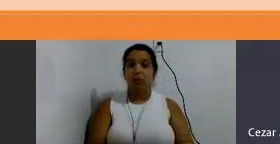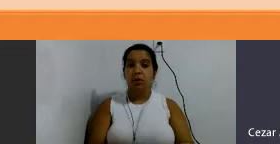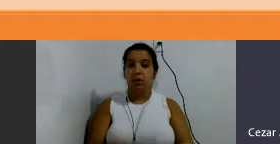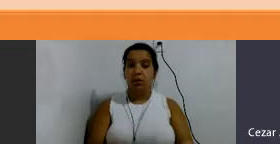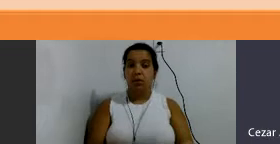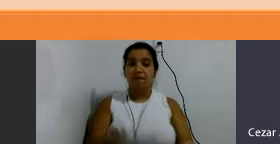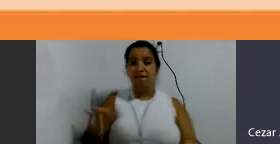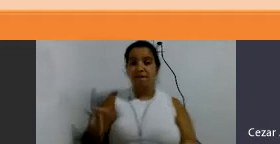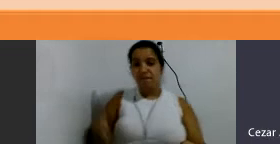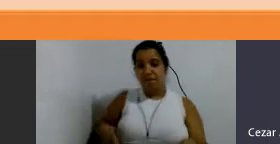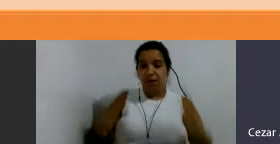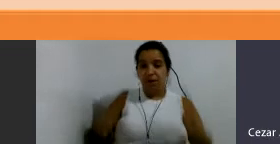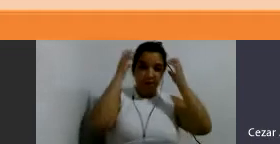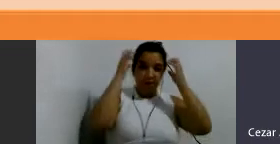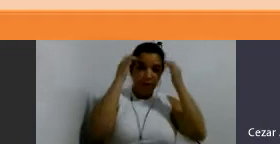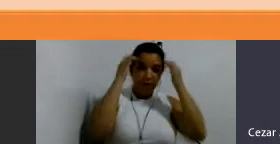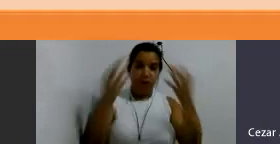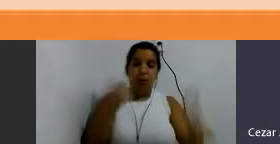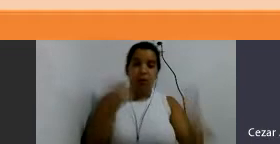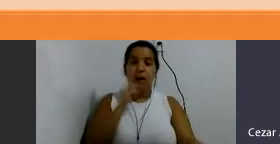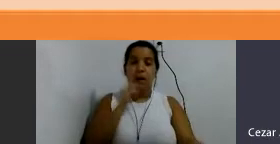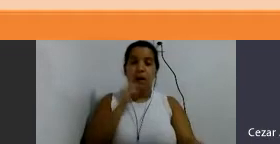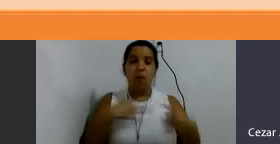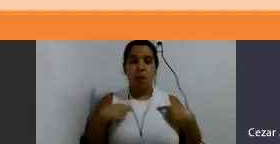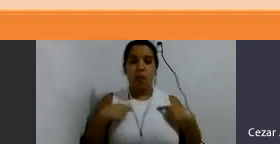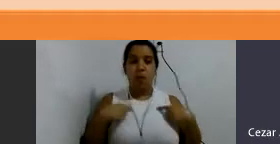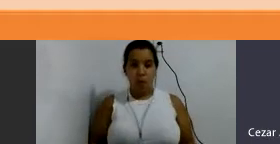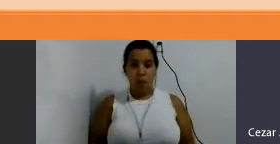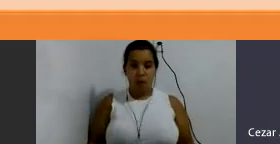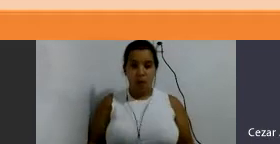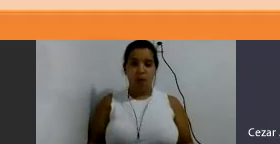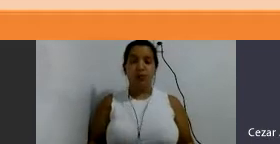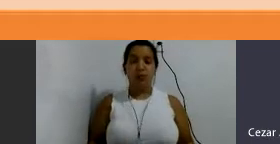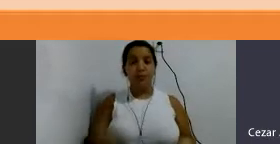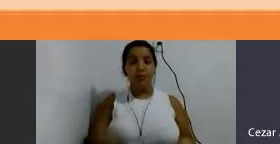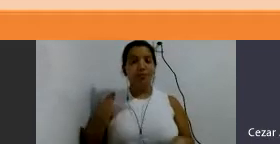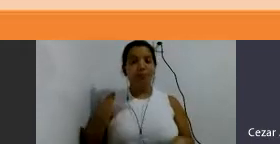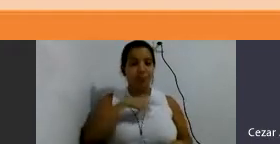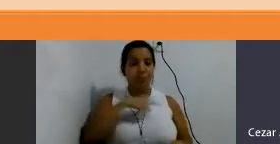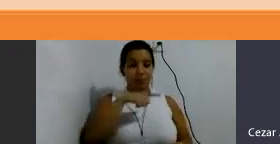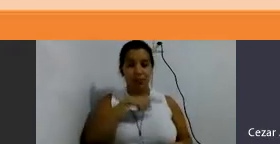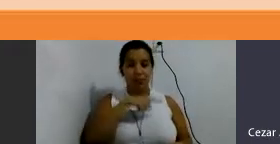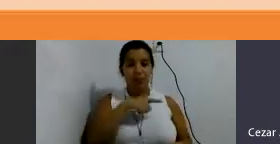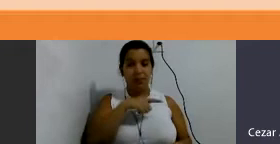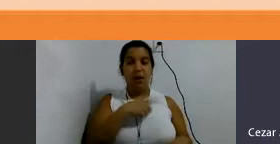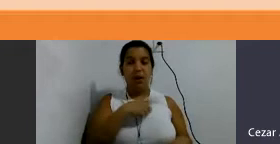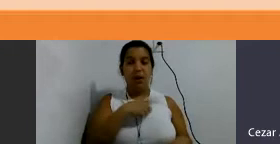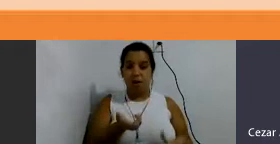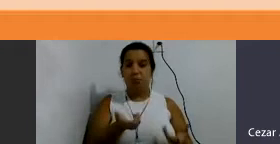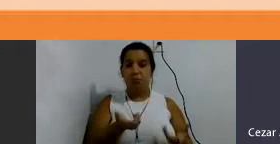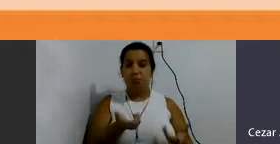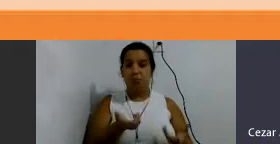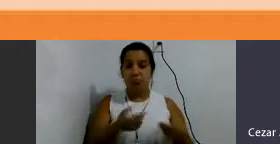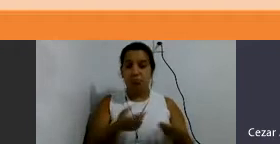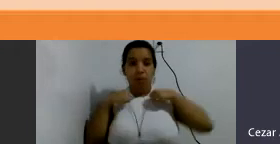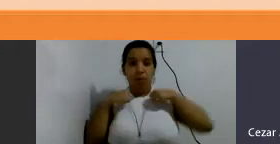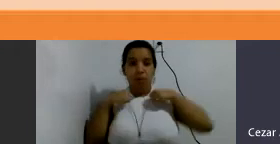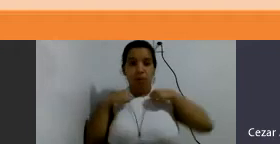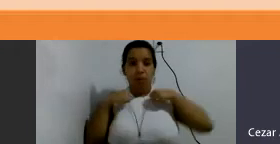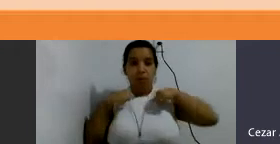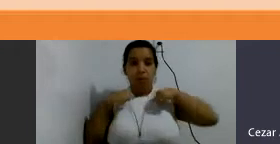fígado, cérebro, pulmão. Então, a gente é um parasita que se espalha pelo corpo